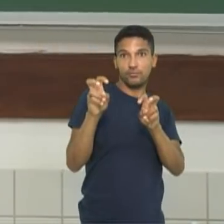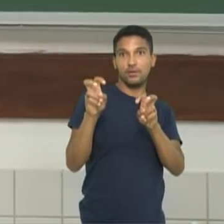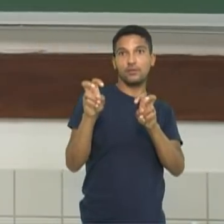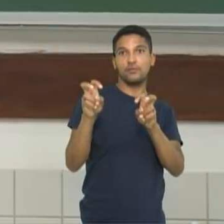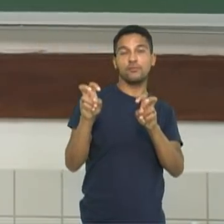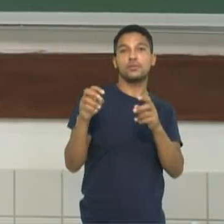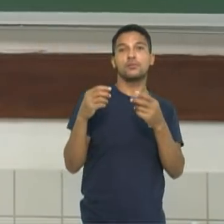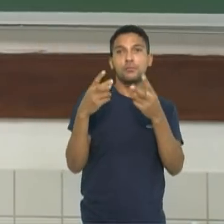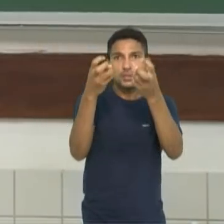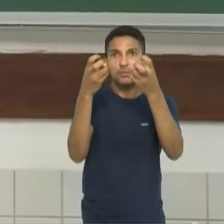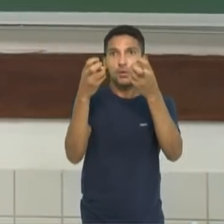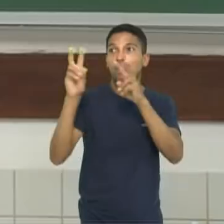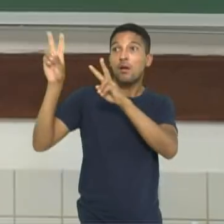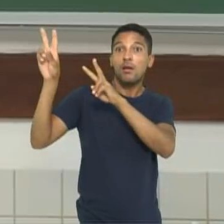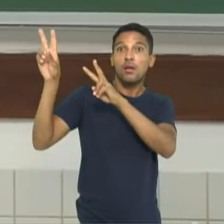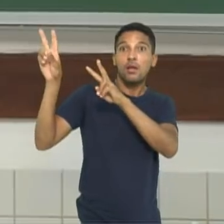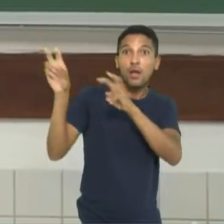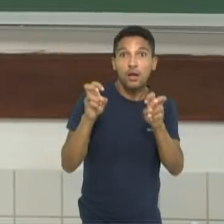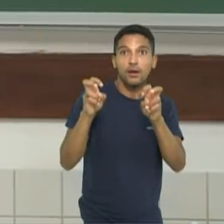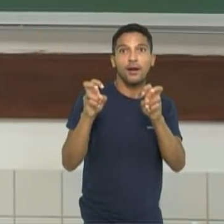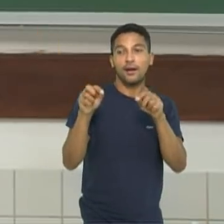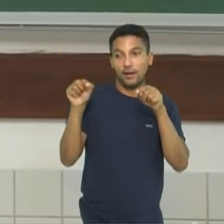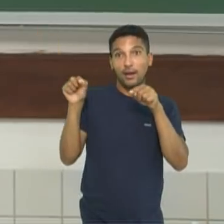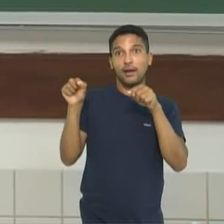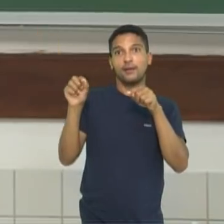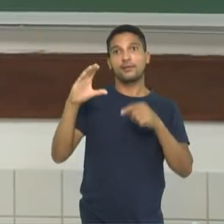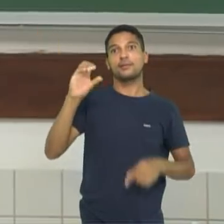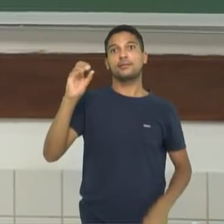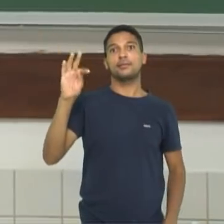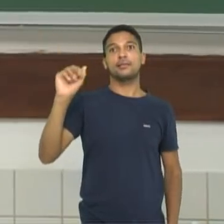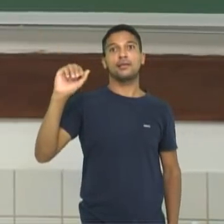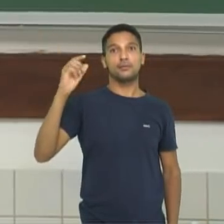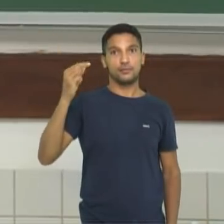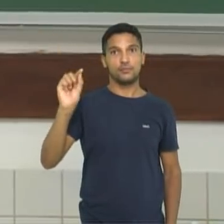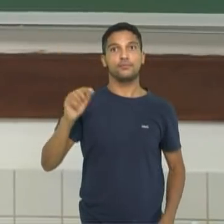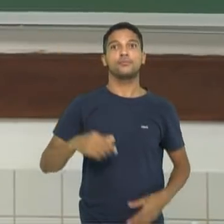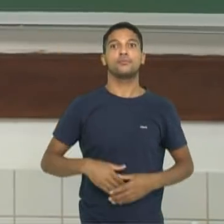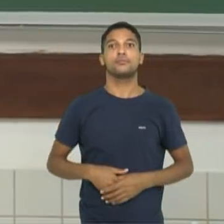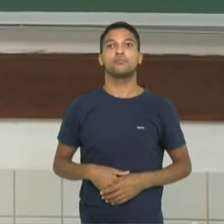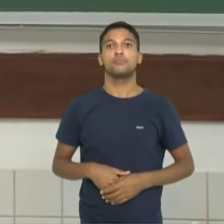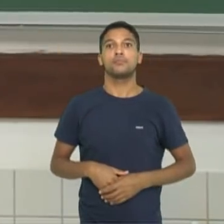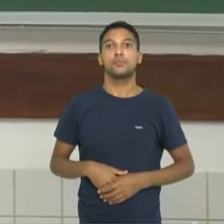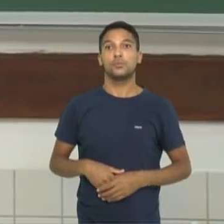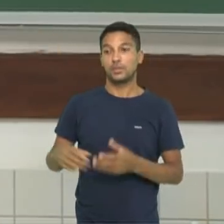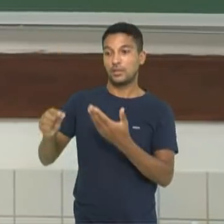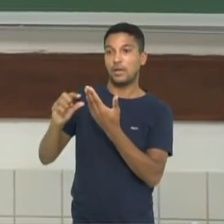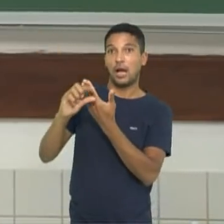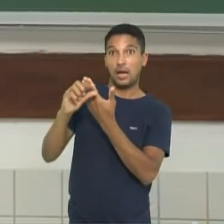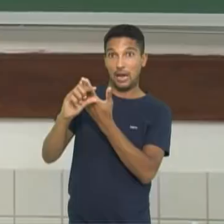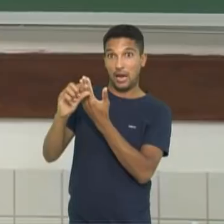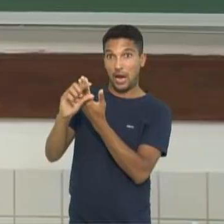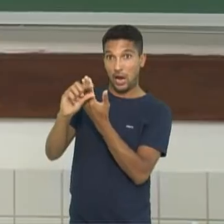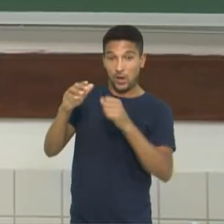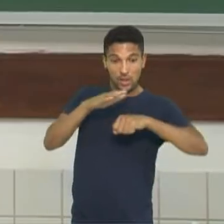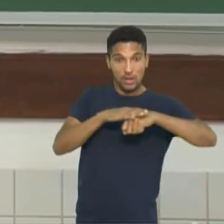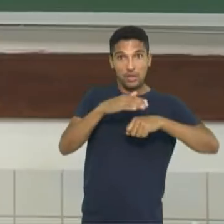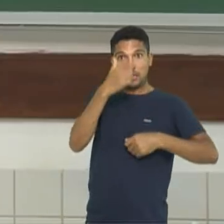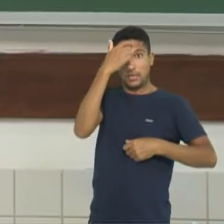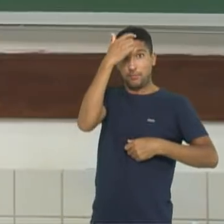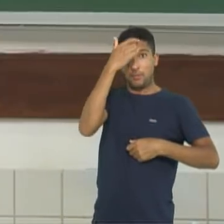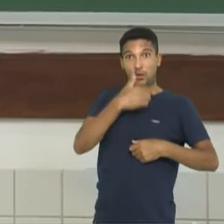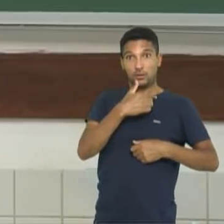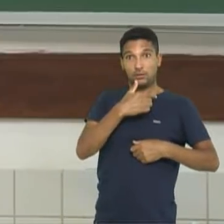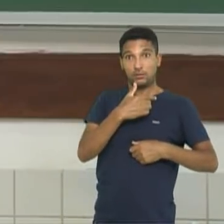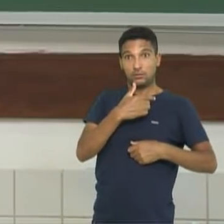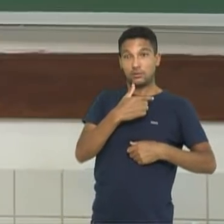copiar somente a primeira e a última palavra para mostrar que vocês entendem qual é a diferença entre citação e o restante do corpo